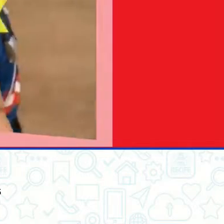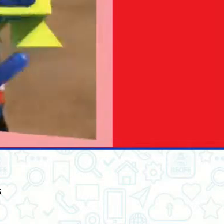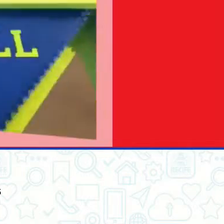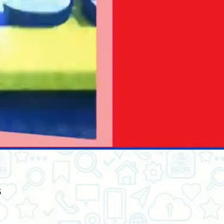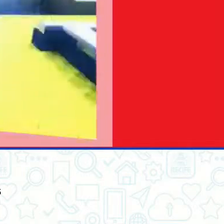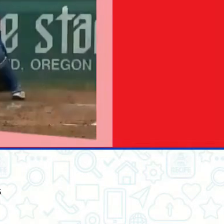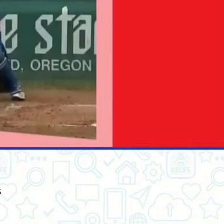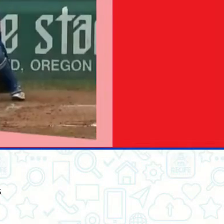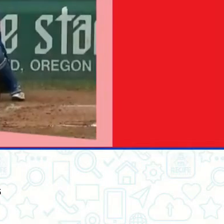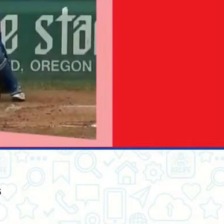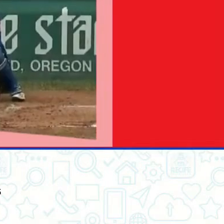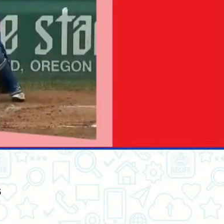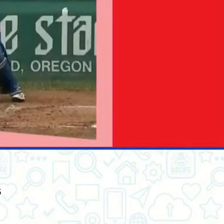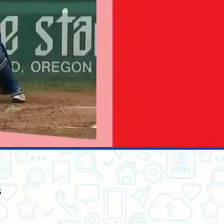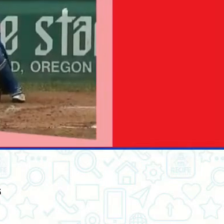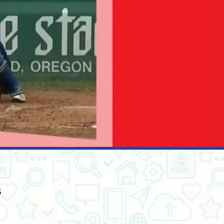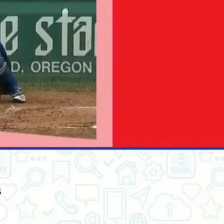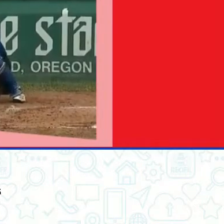Wow.